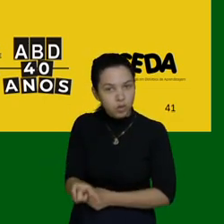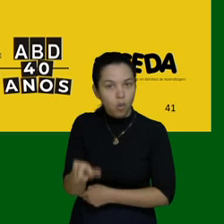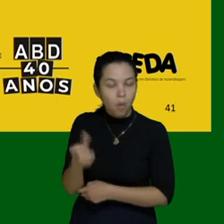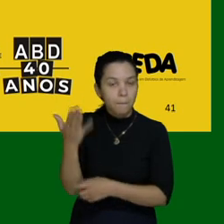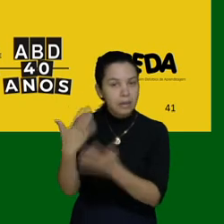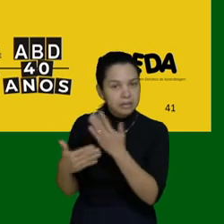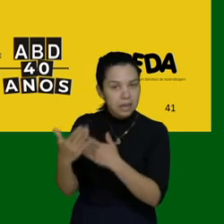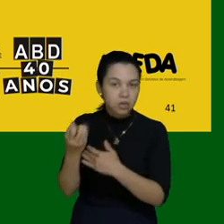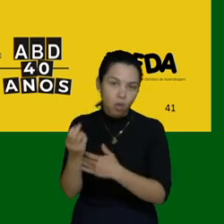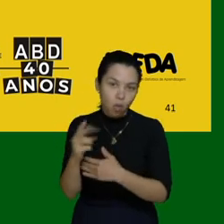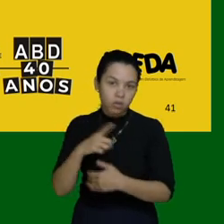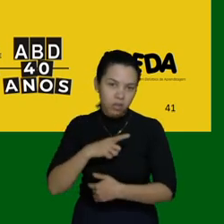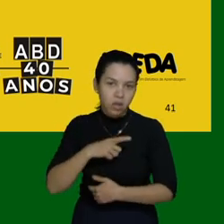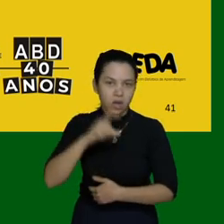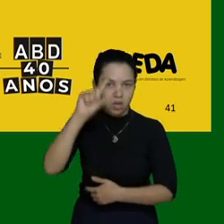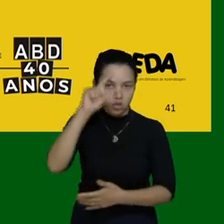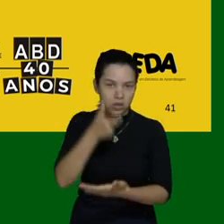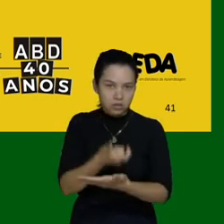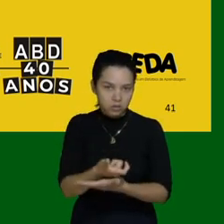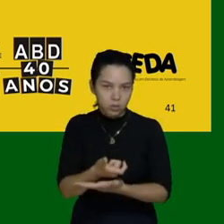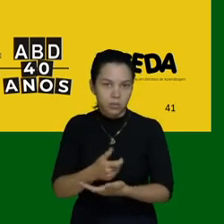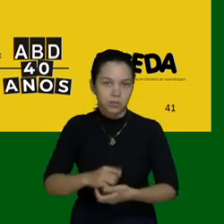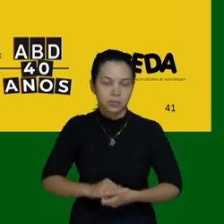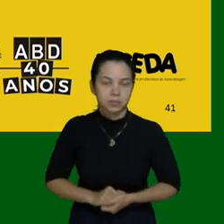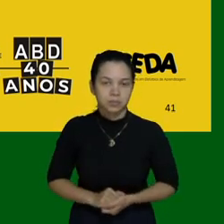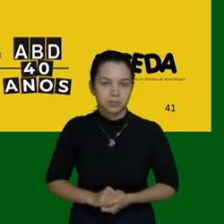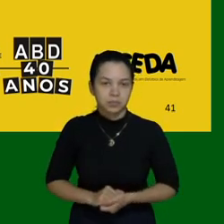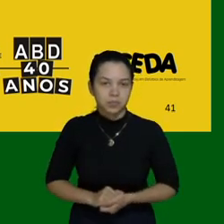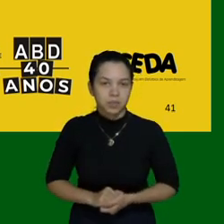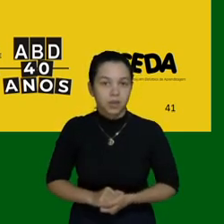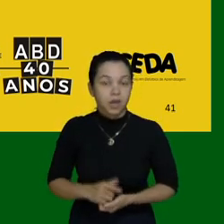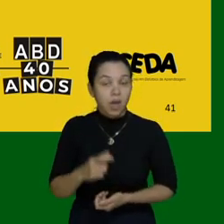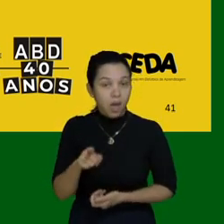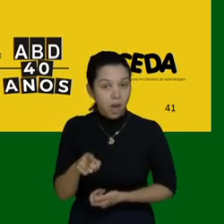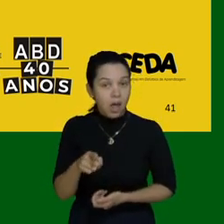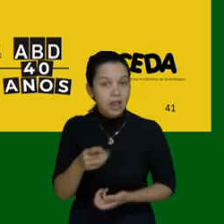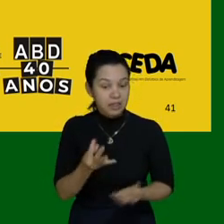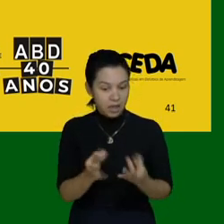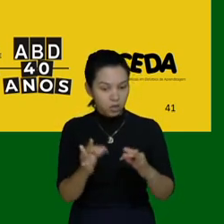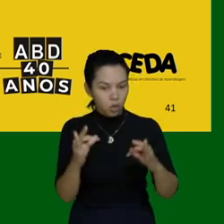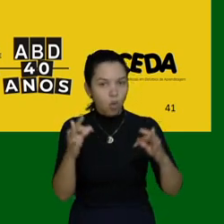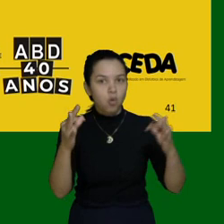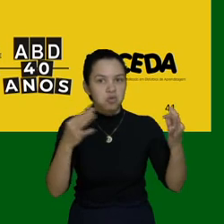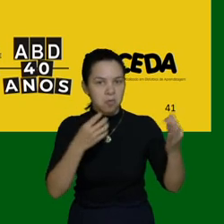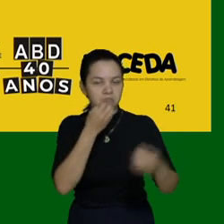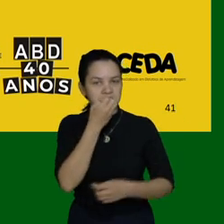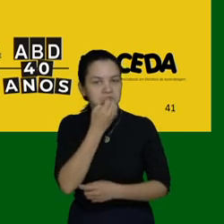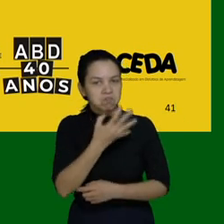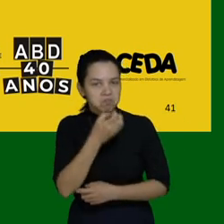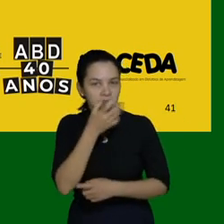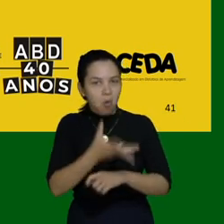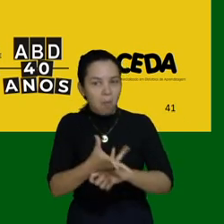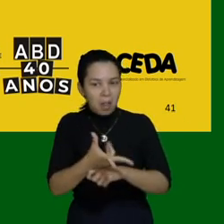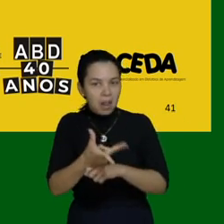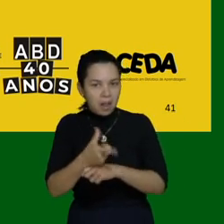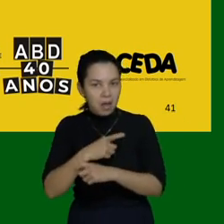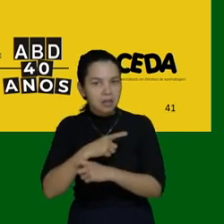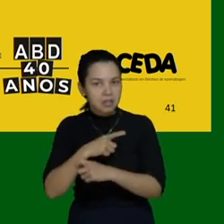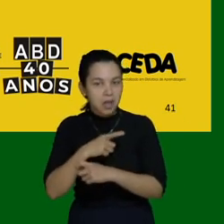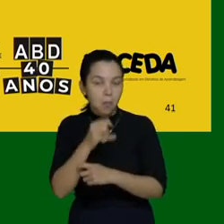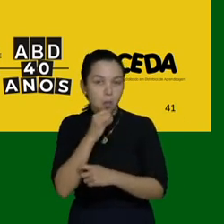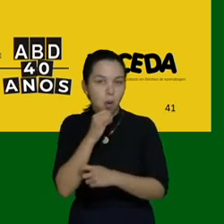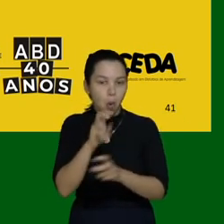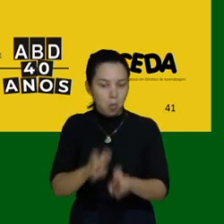né se já se é morto né eles são bons com tecnologia Então você dá um computador Como disse para vocês o meu